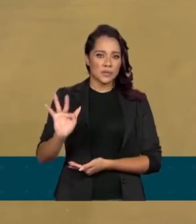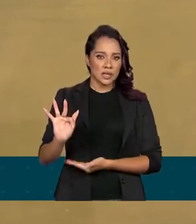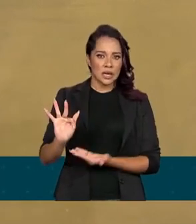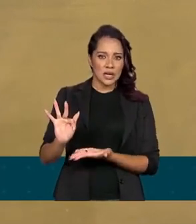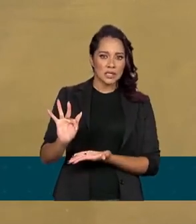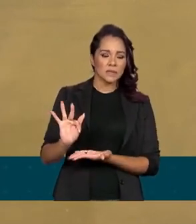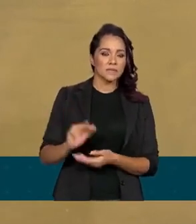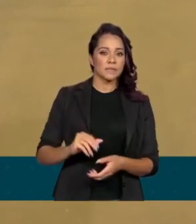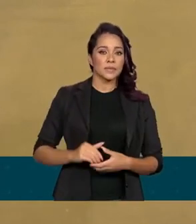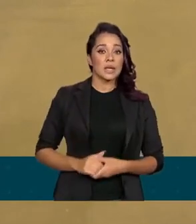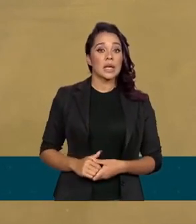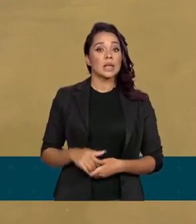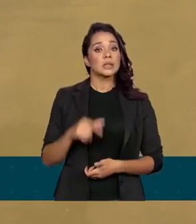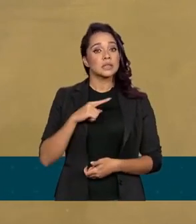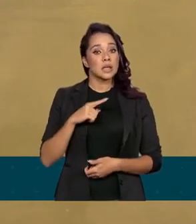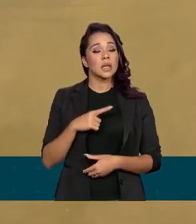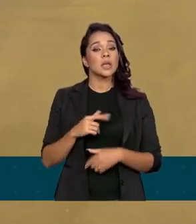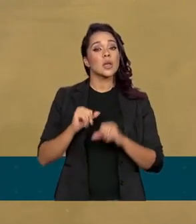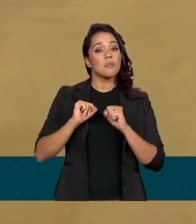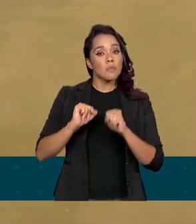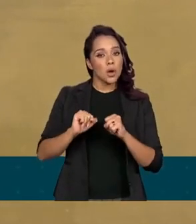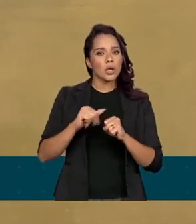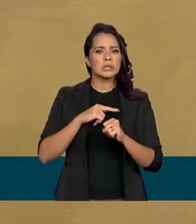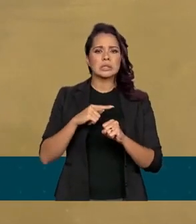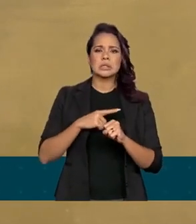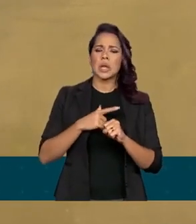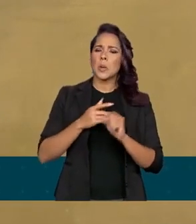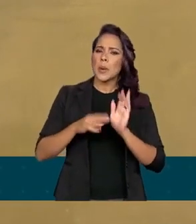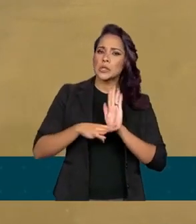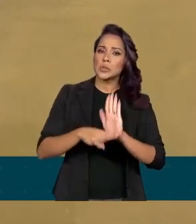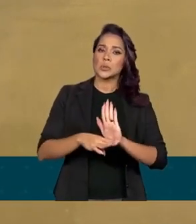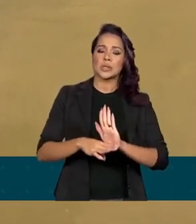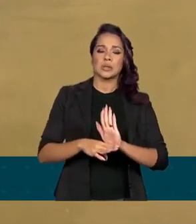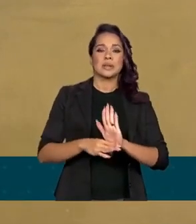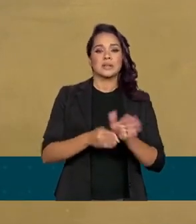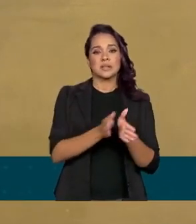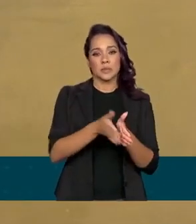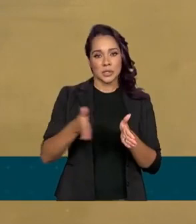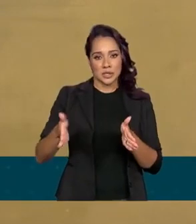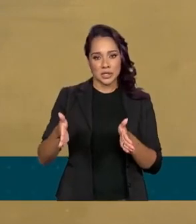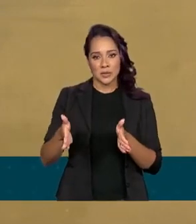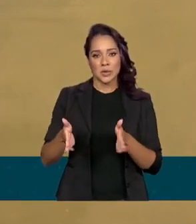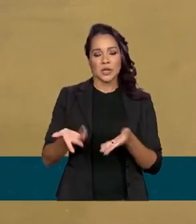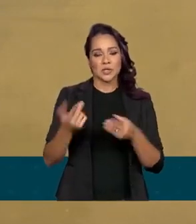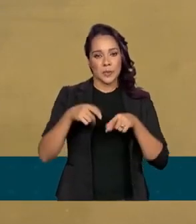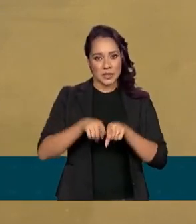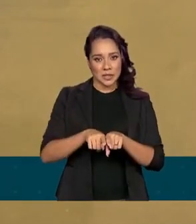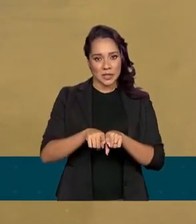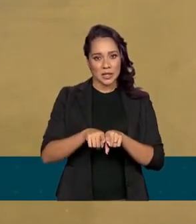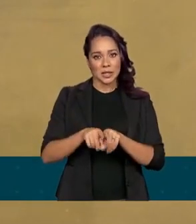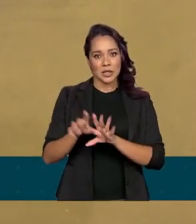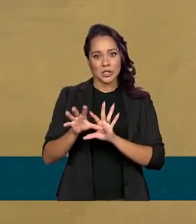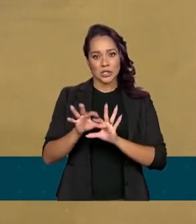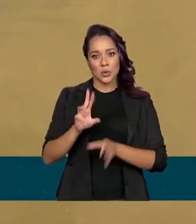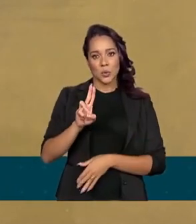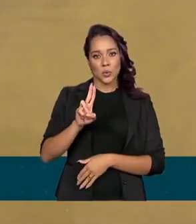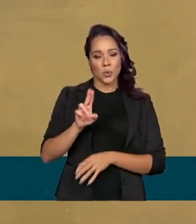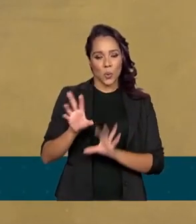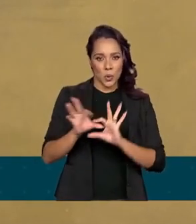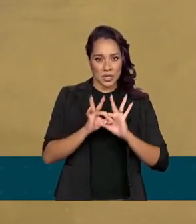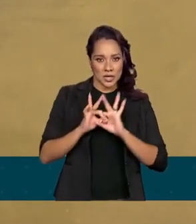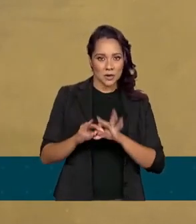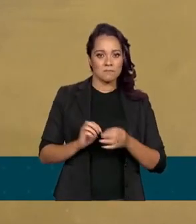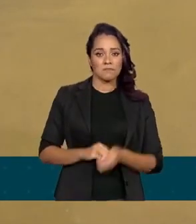federais têm e podem dar uma grande contribuição nesse processo de parceria, de união.